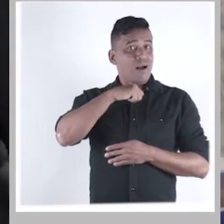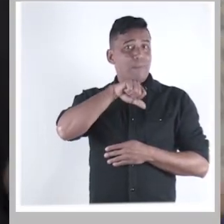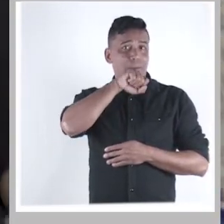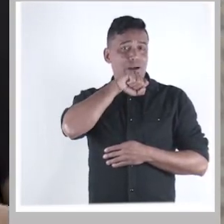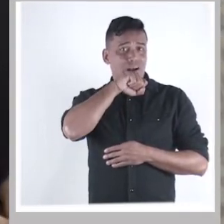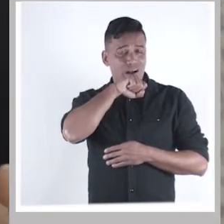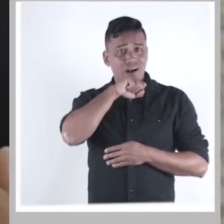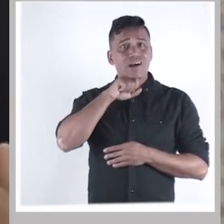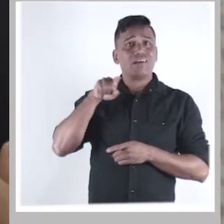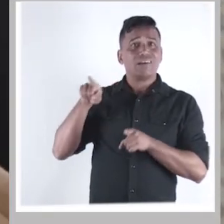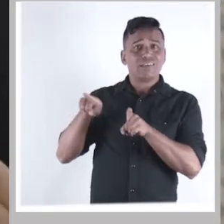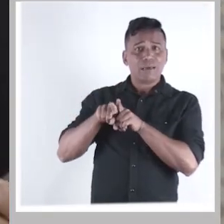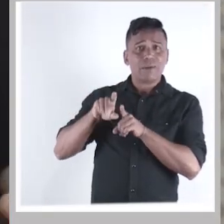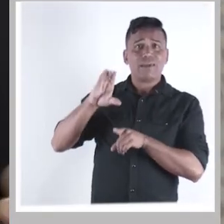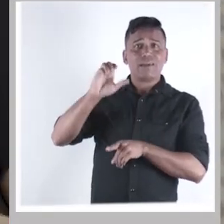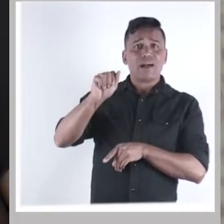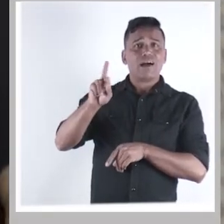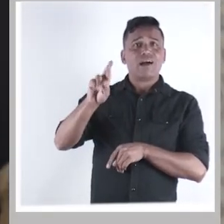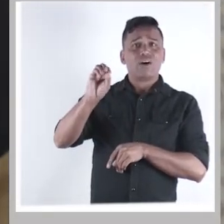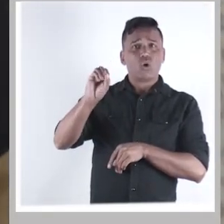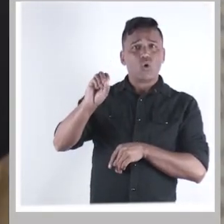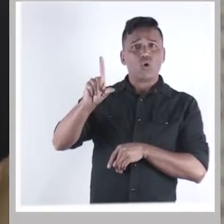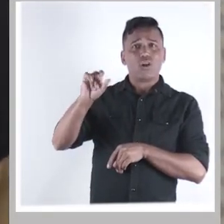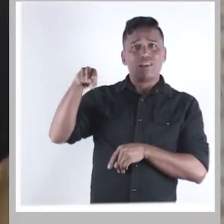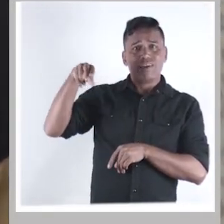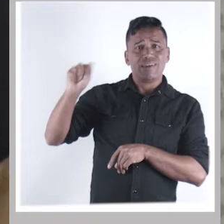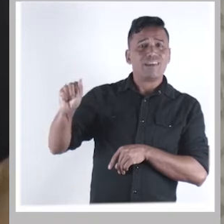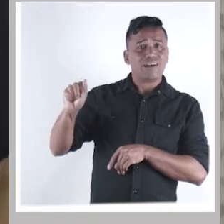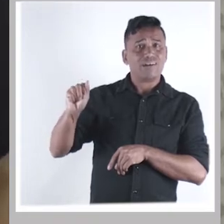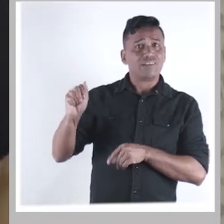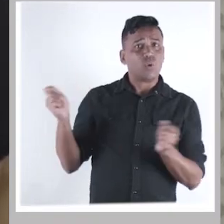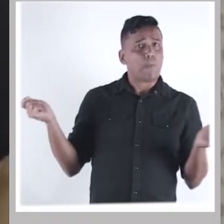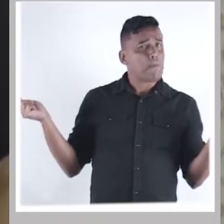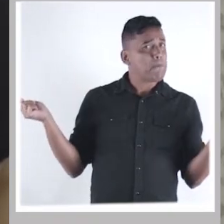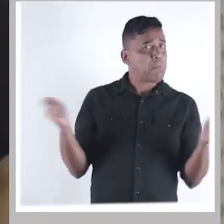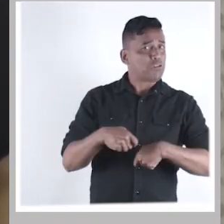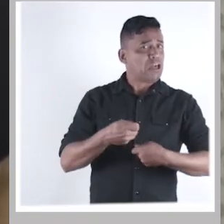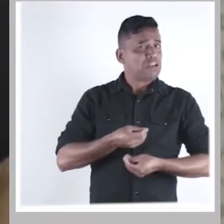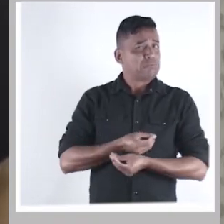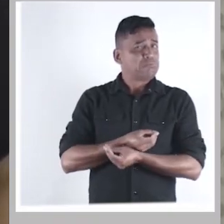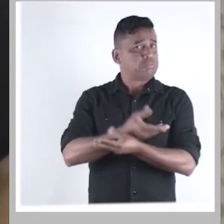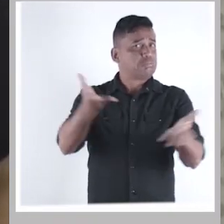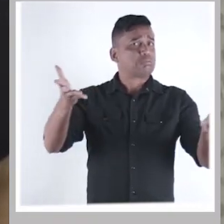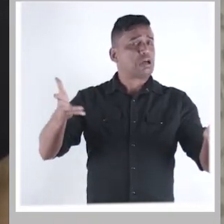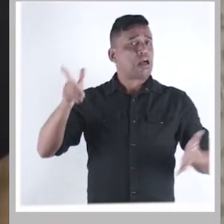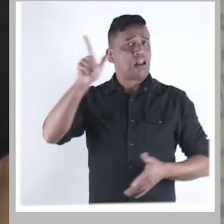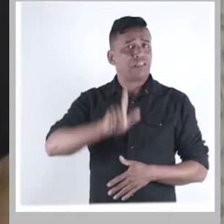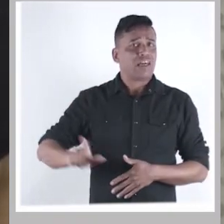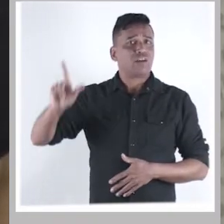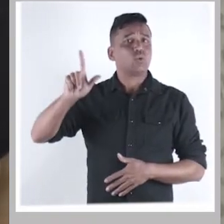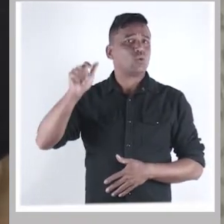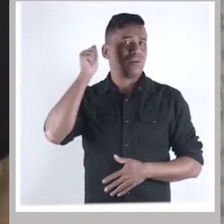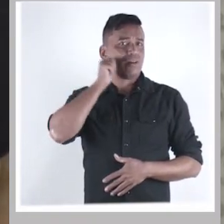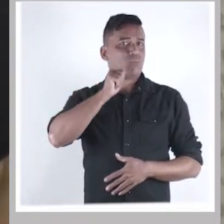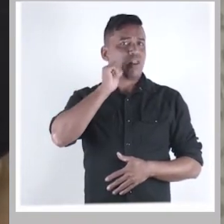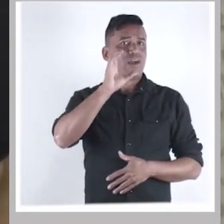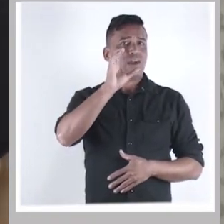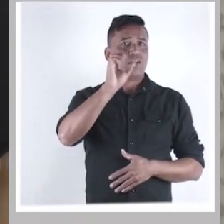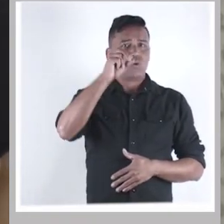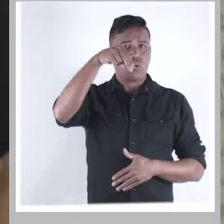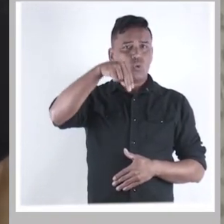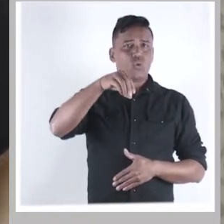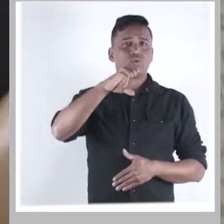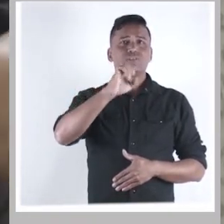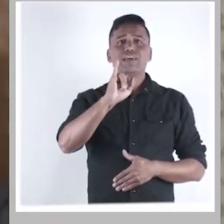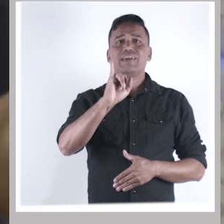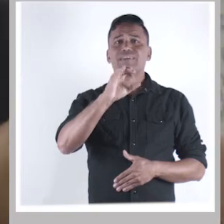né? Então eu fico pensando que essa é a força, essa é a potência dessa literatura, né? Que